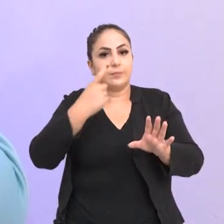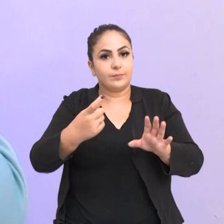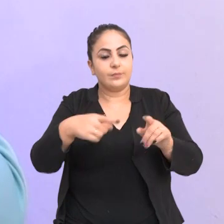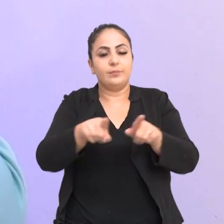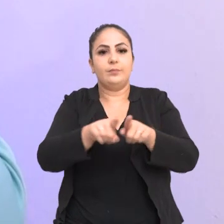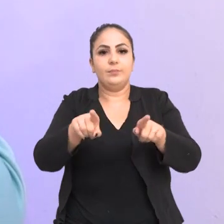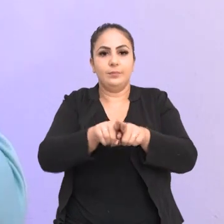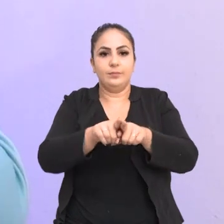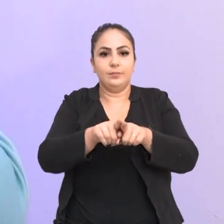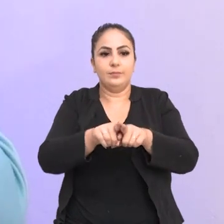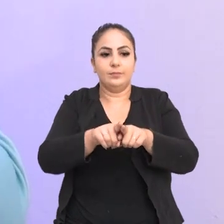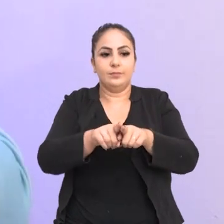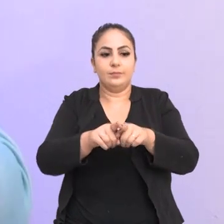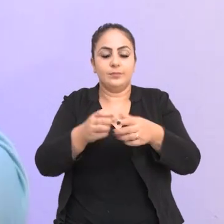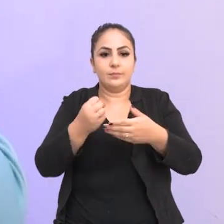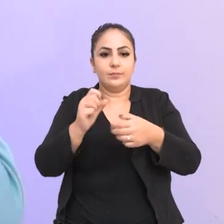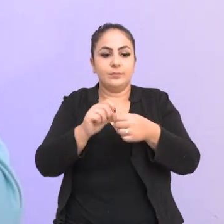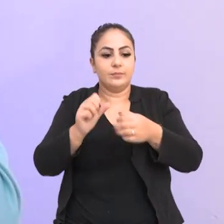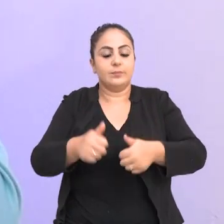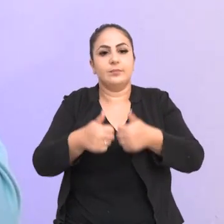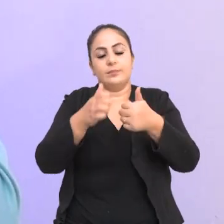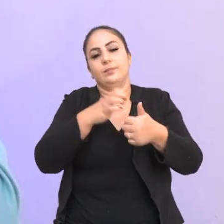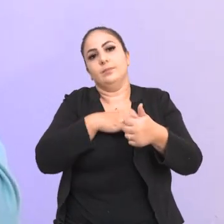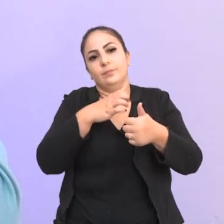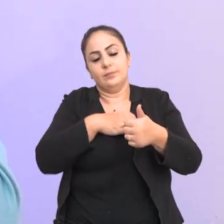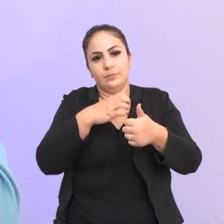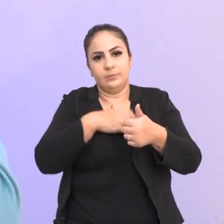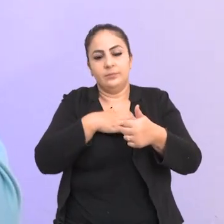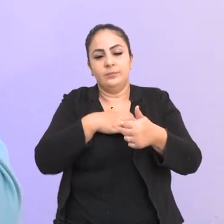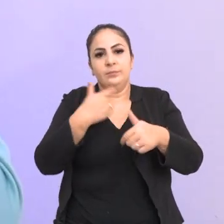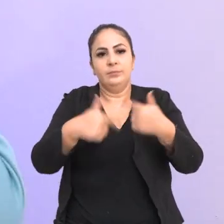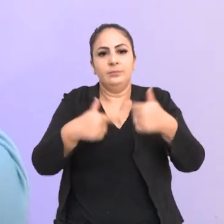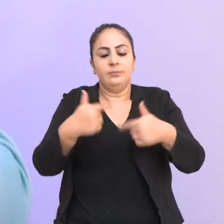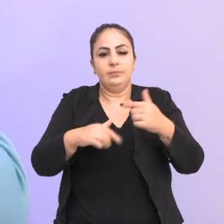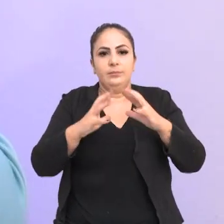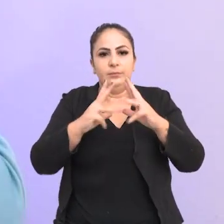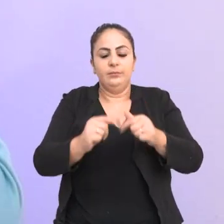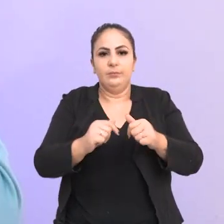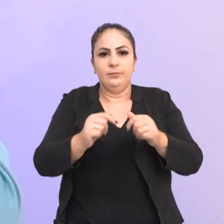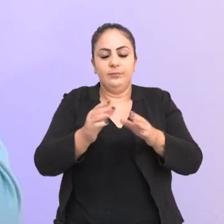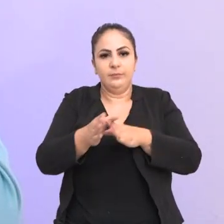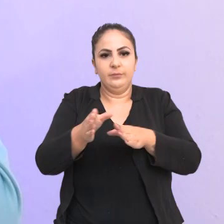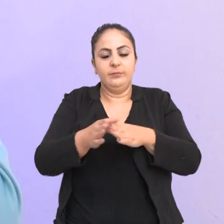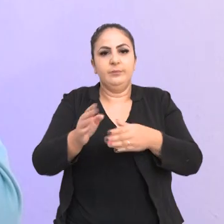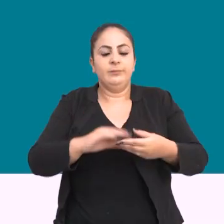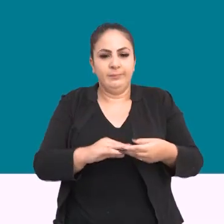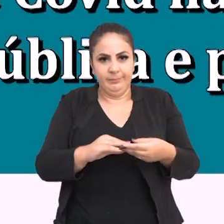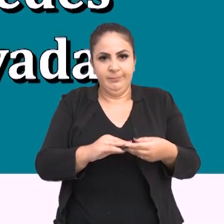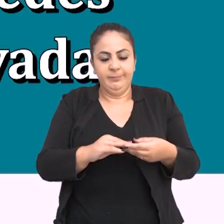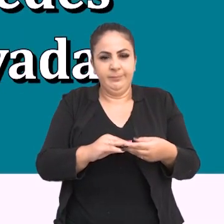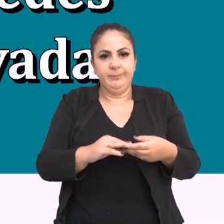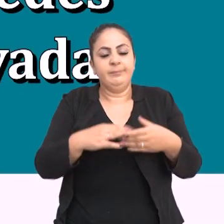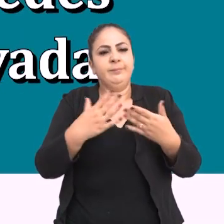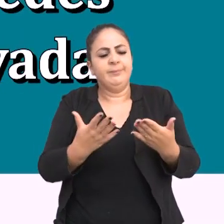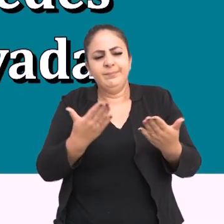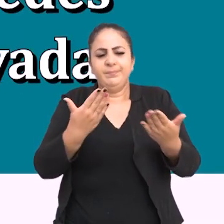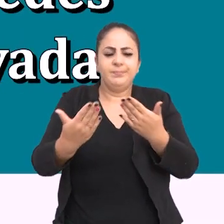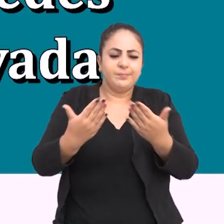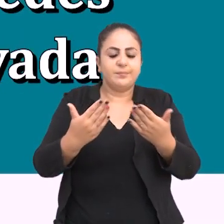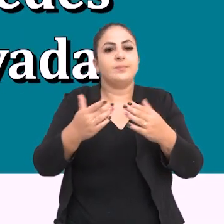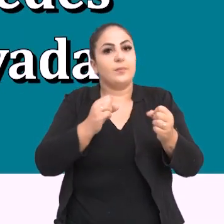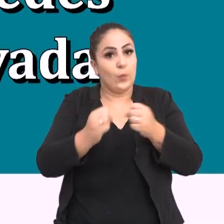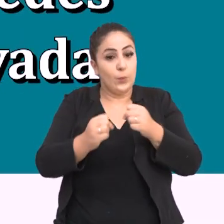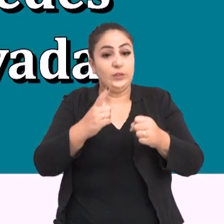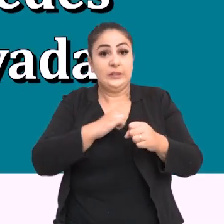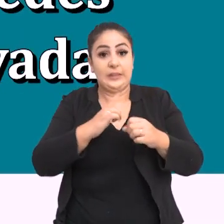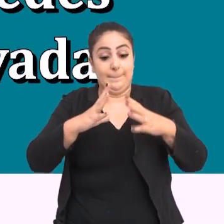e interesse em encaminhar da melhor maneira possível os trabalhos dos conselhos. Quando tu desconfia que